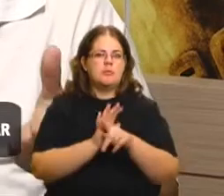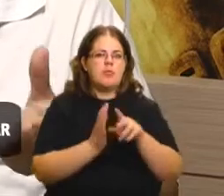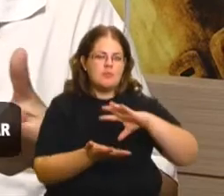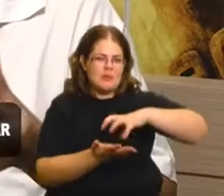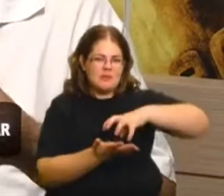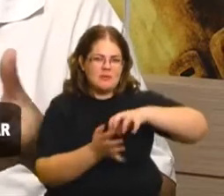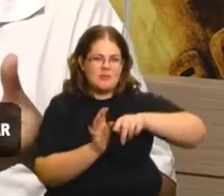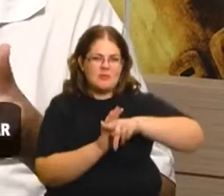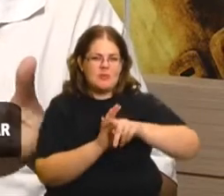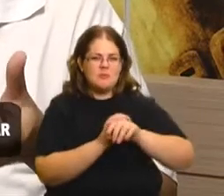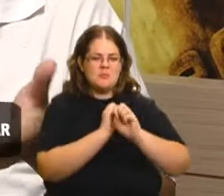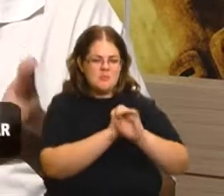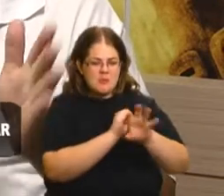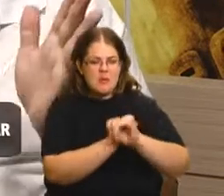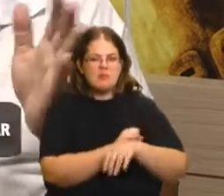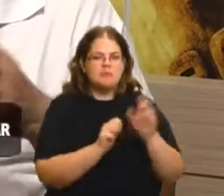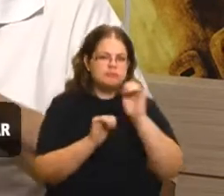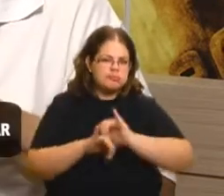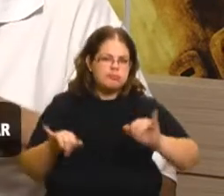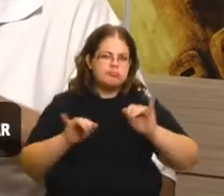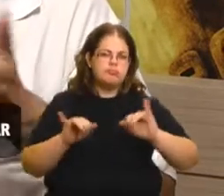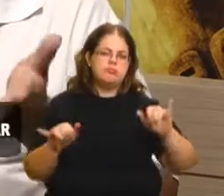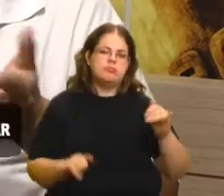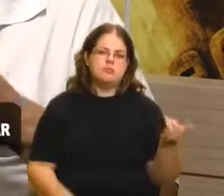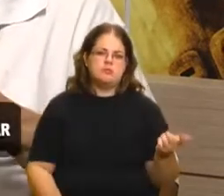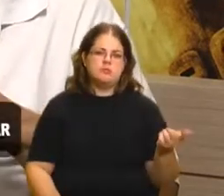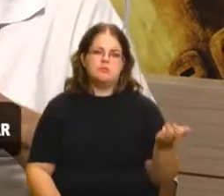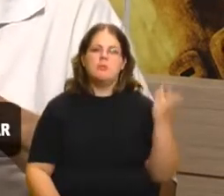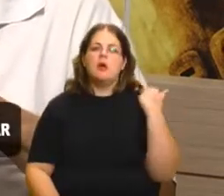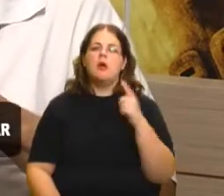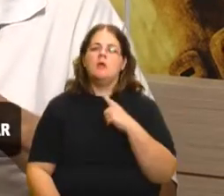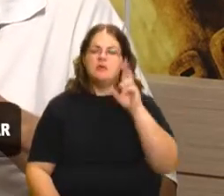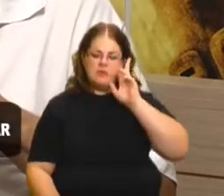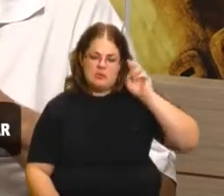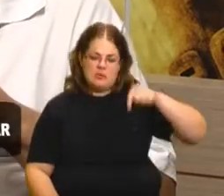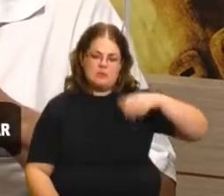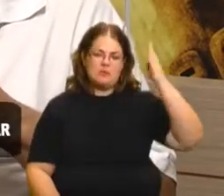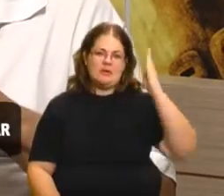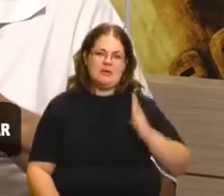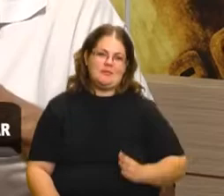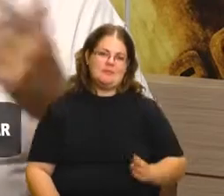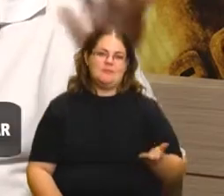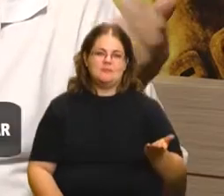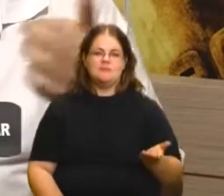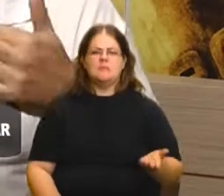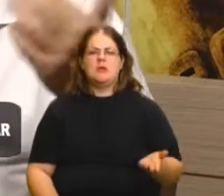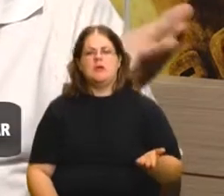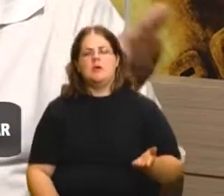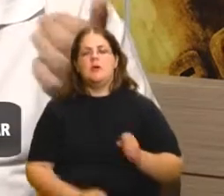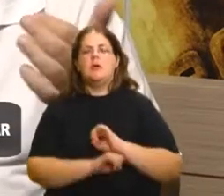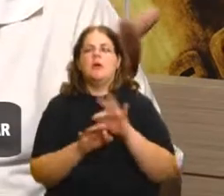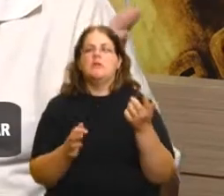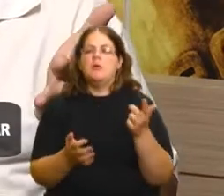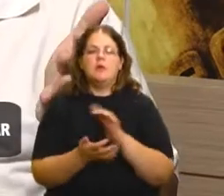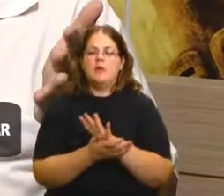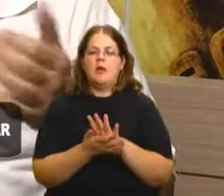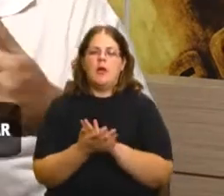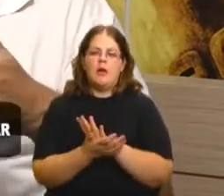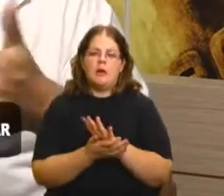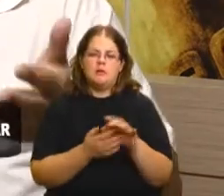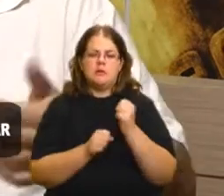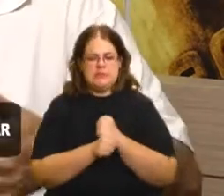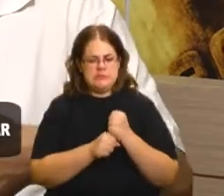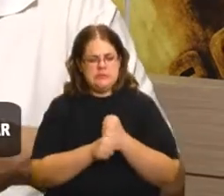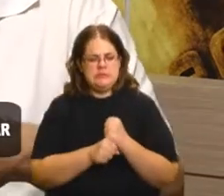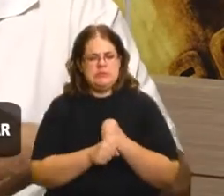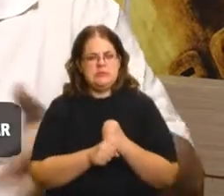naquele período não há nada semelhante que eu conheça na história brasileira. Não? Verdade que não houve durante muito tempo qualquer publicação que se